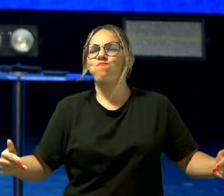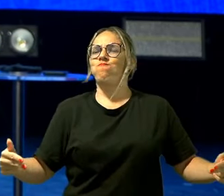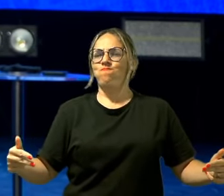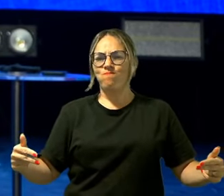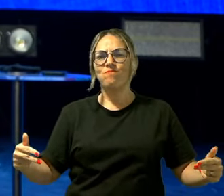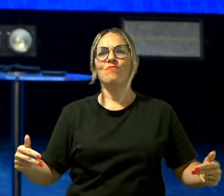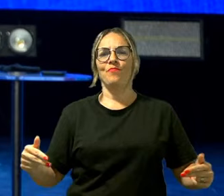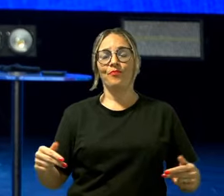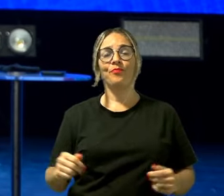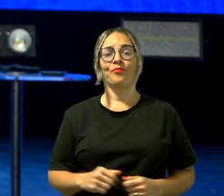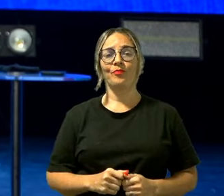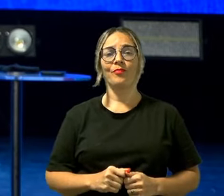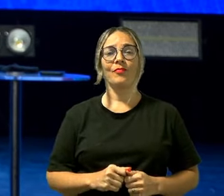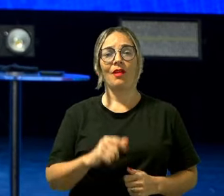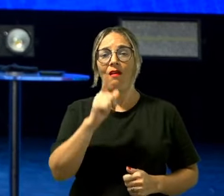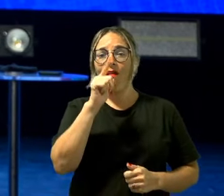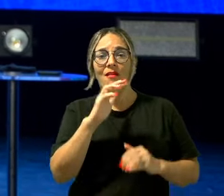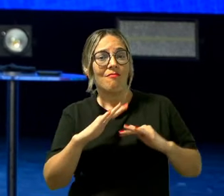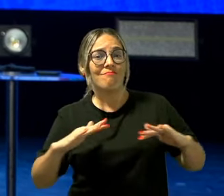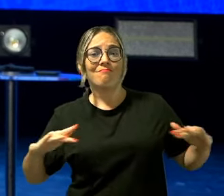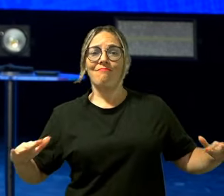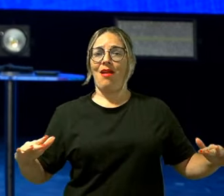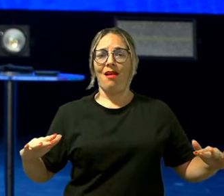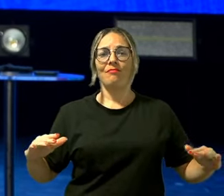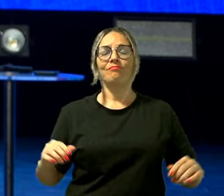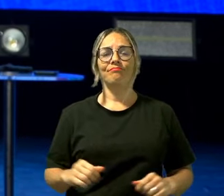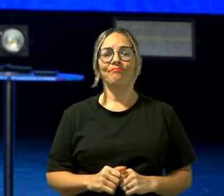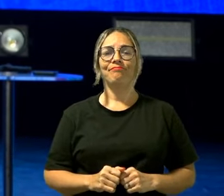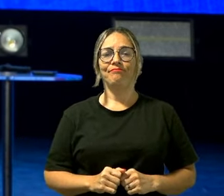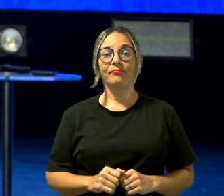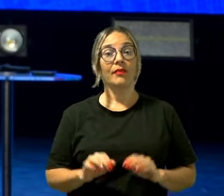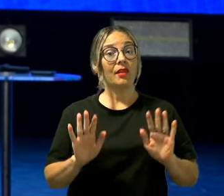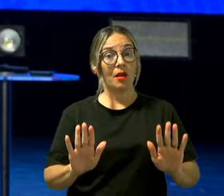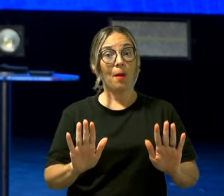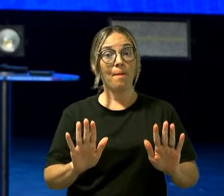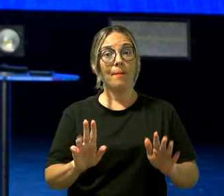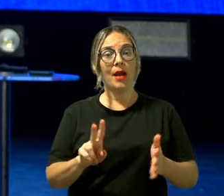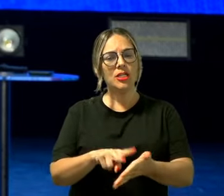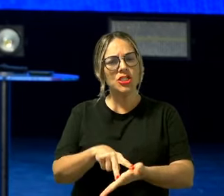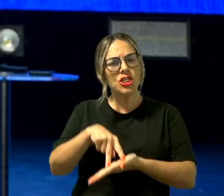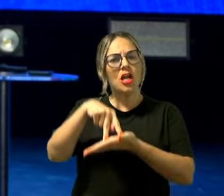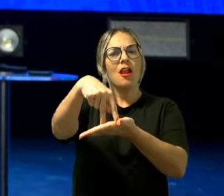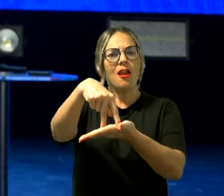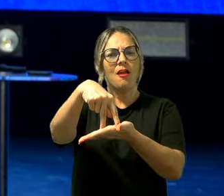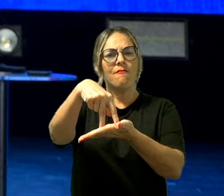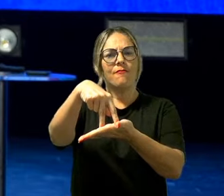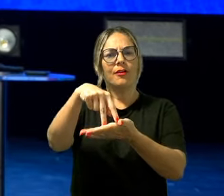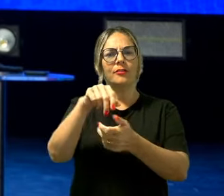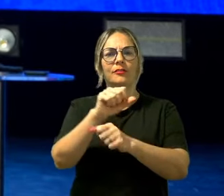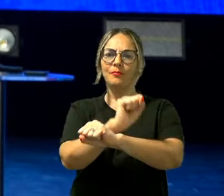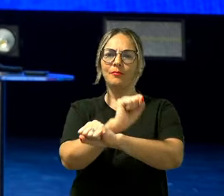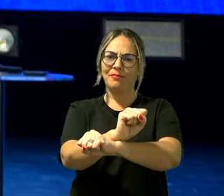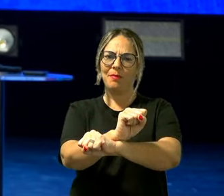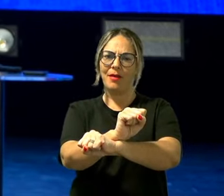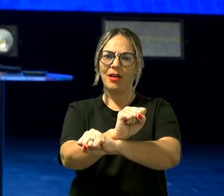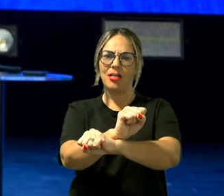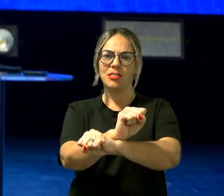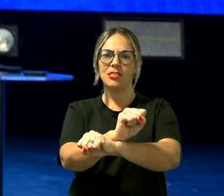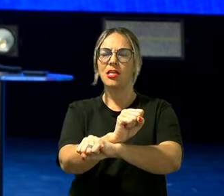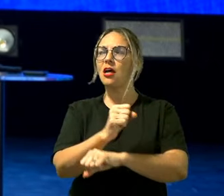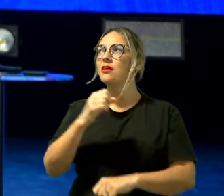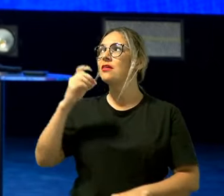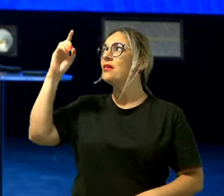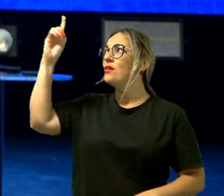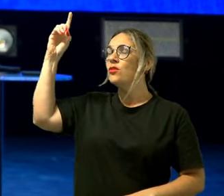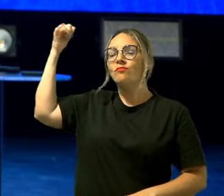as areias do mar. Mas quando a oposição se levanta para tentar paralisar uma palavra que Deus já havia liberado, o que